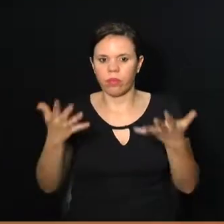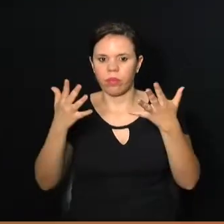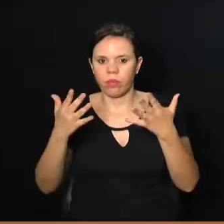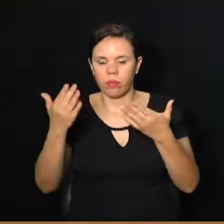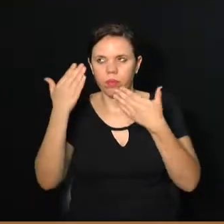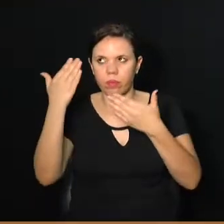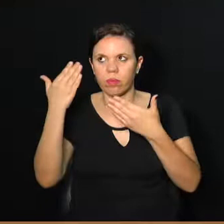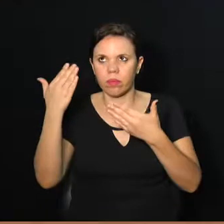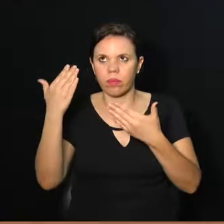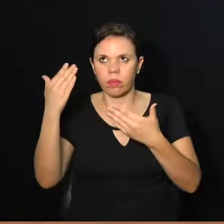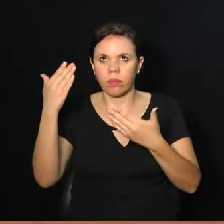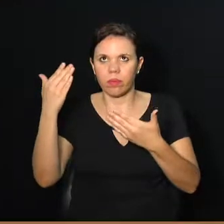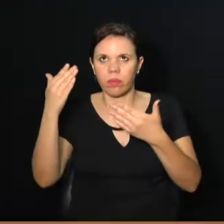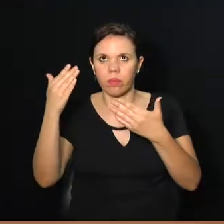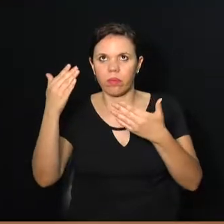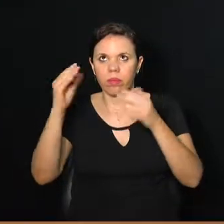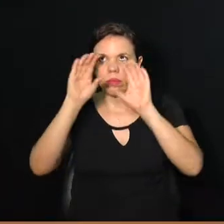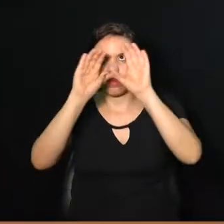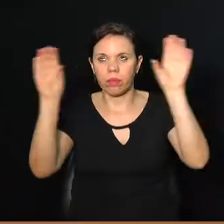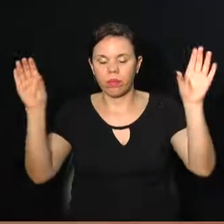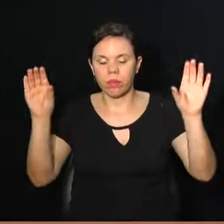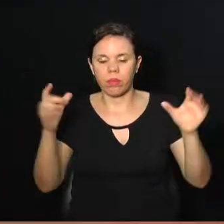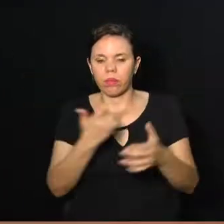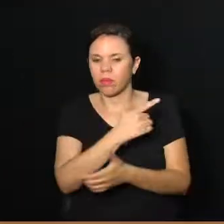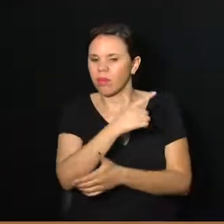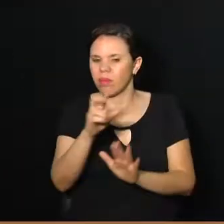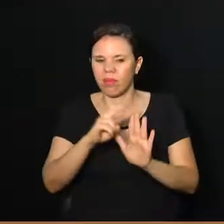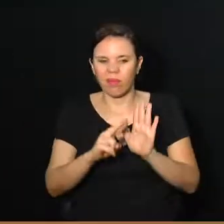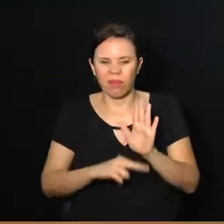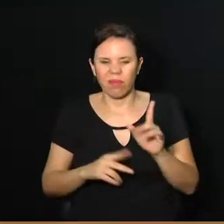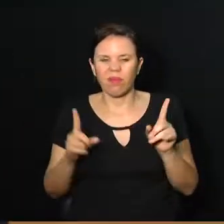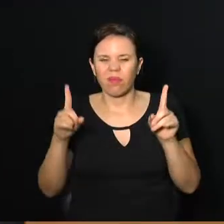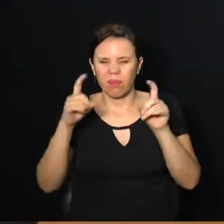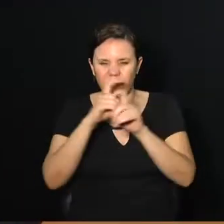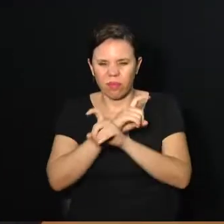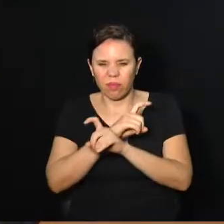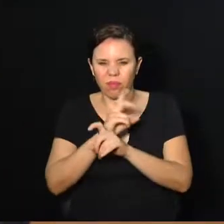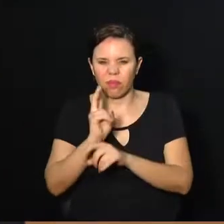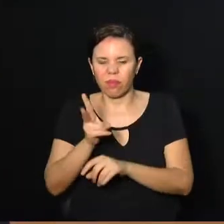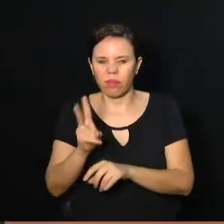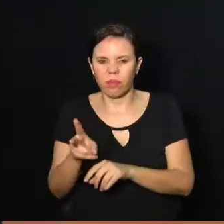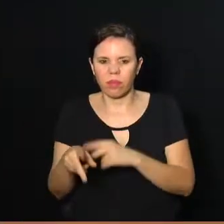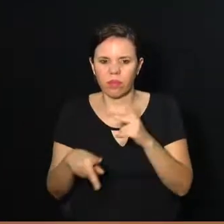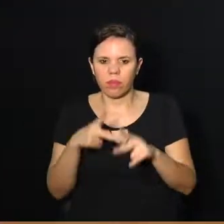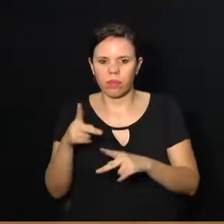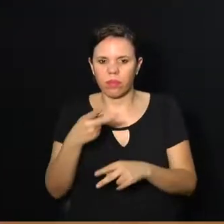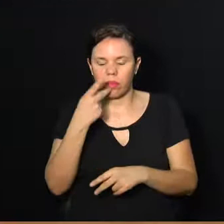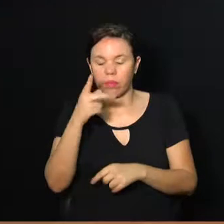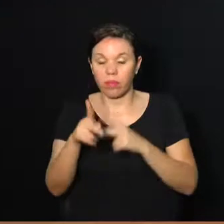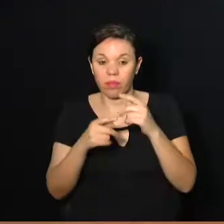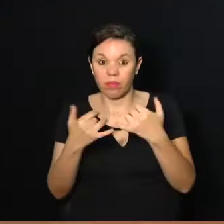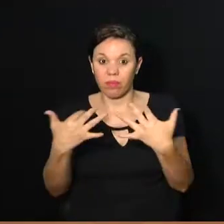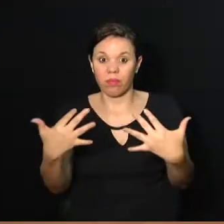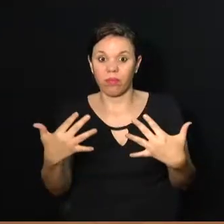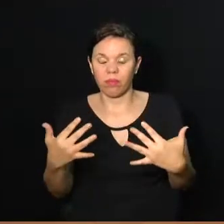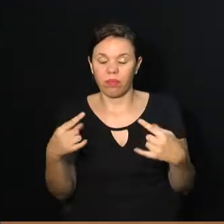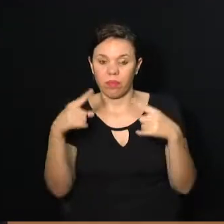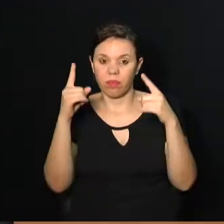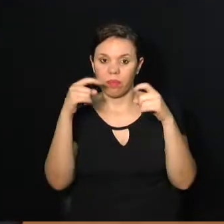céu, porque não existe receita, tudo é muito difícil, e quando a gente se fala do público, então, mais difícil